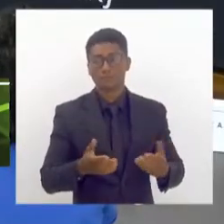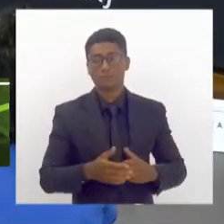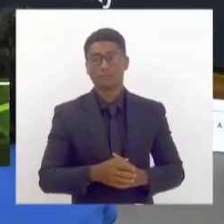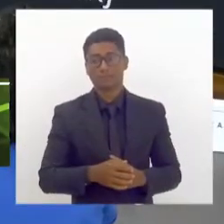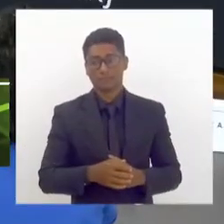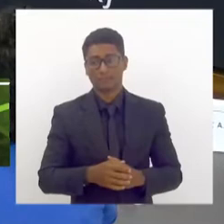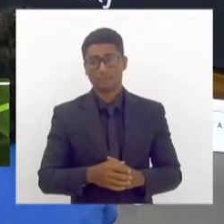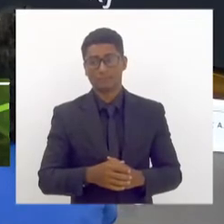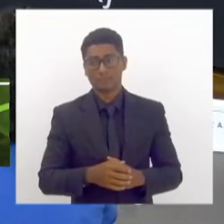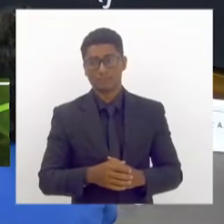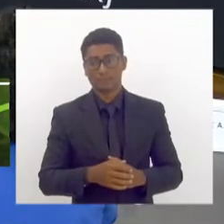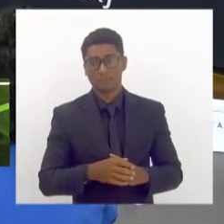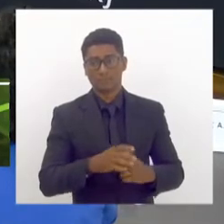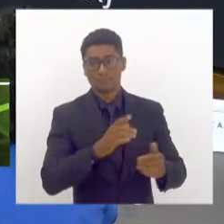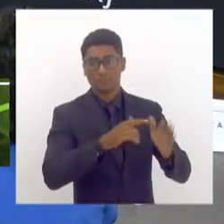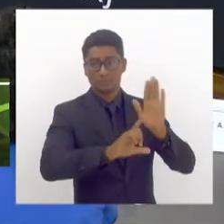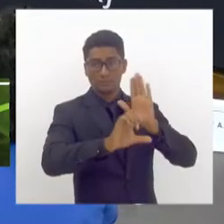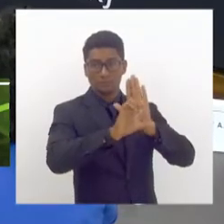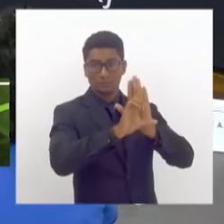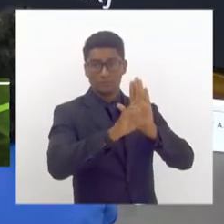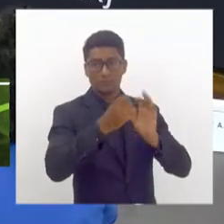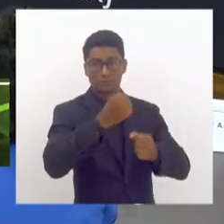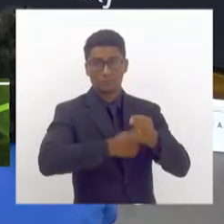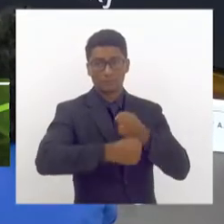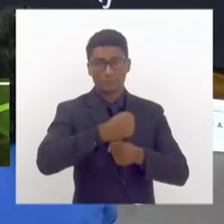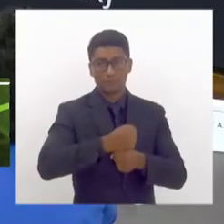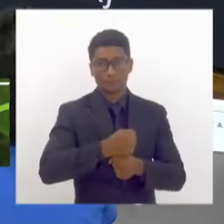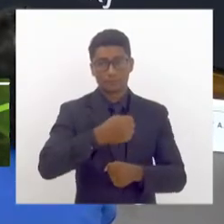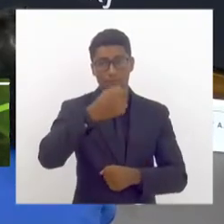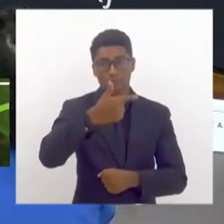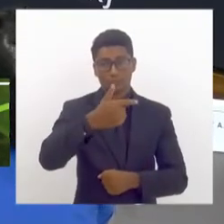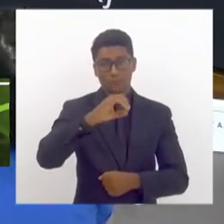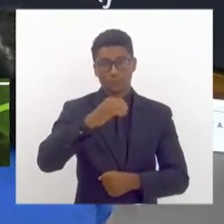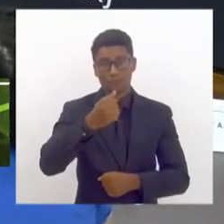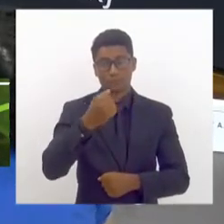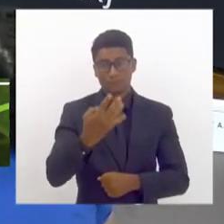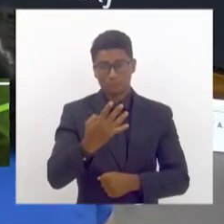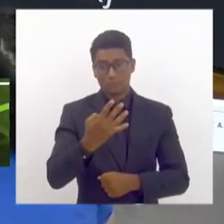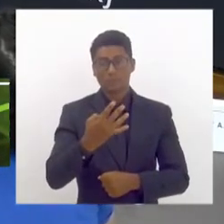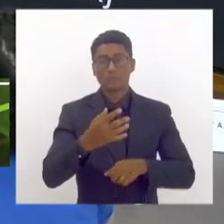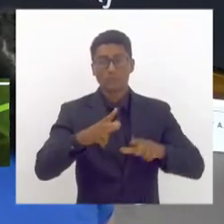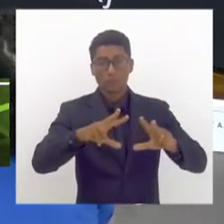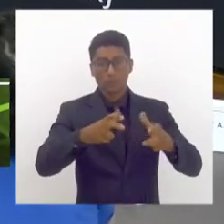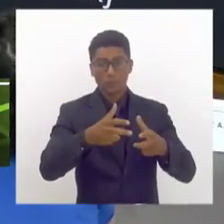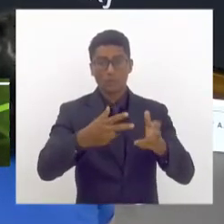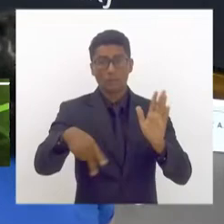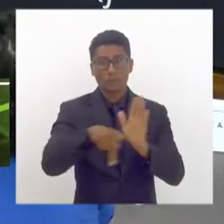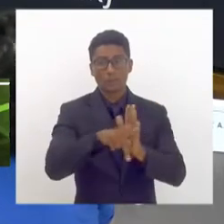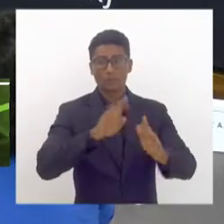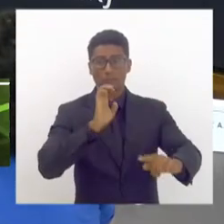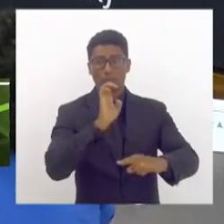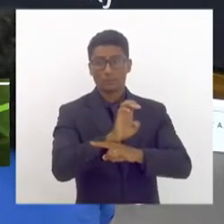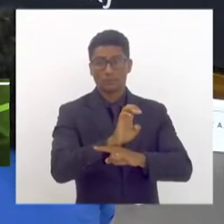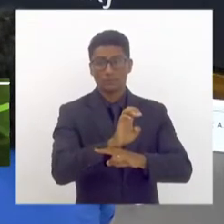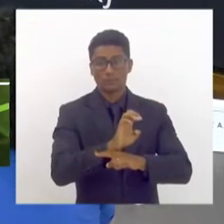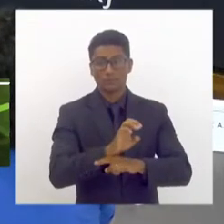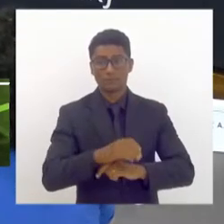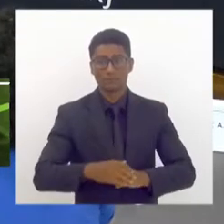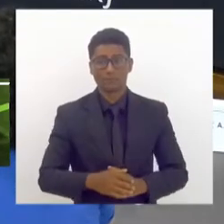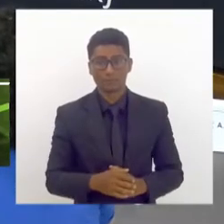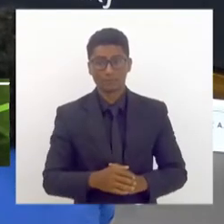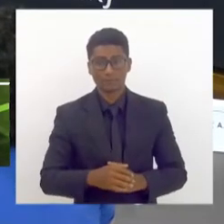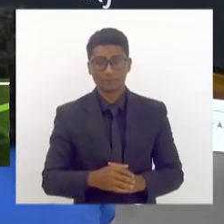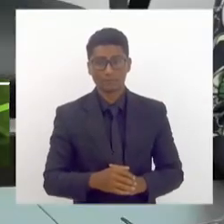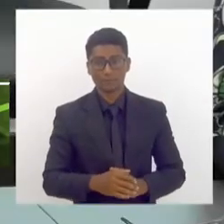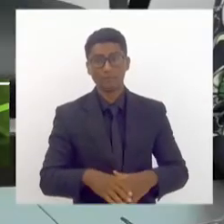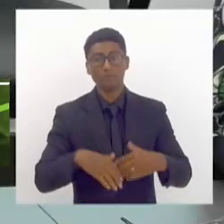A lei, em 2014, que transforma o Conselho em órgão de Estado, ela representou um